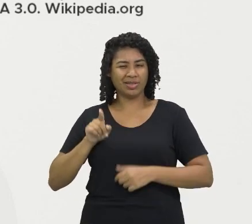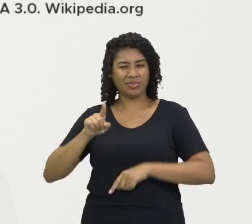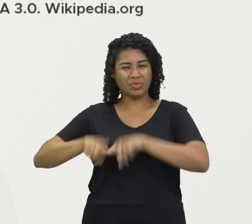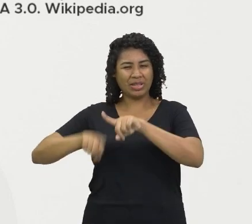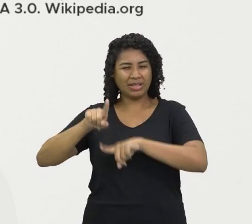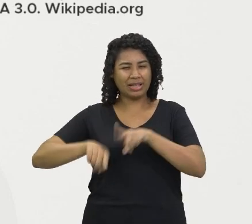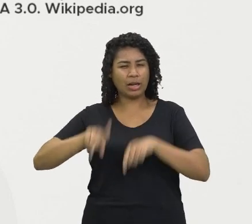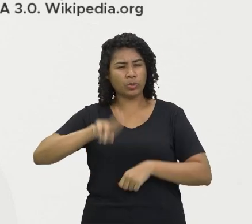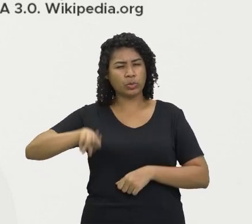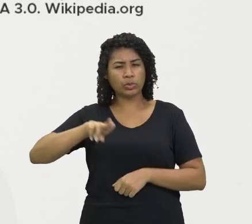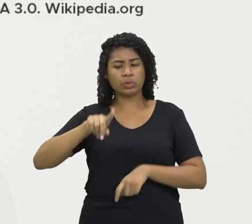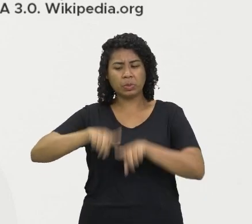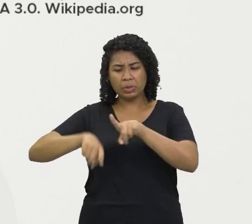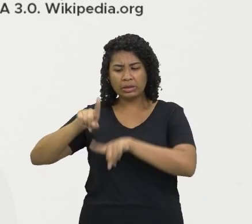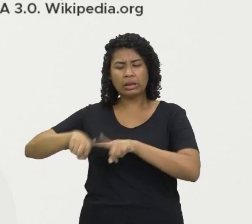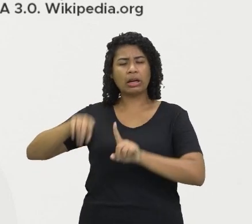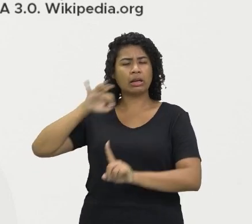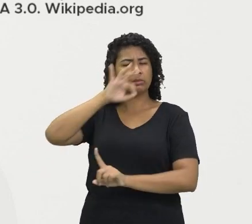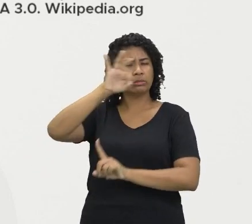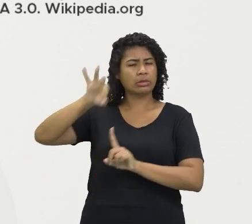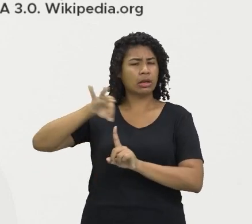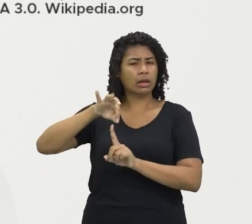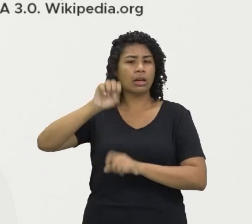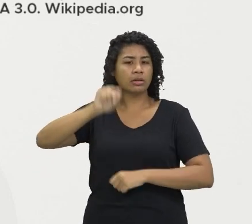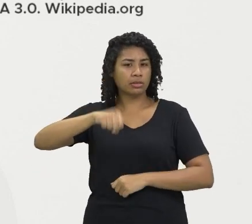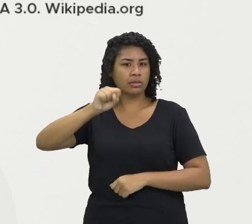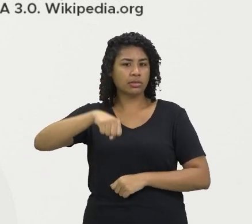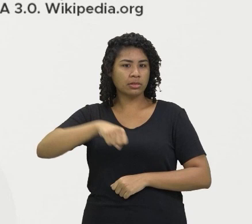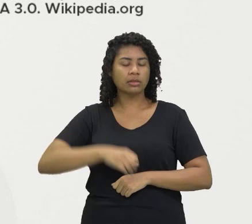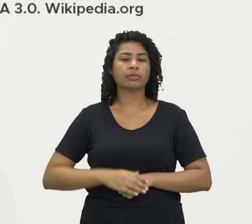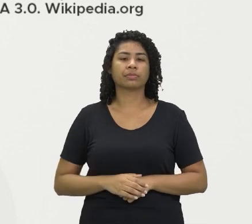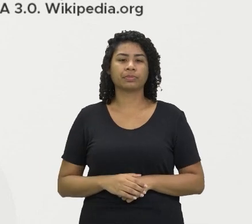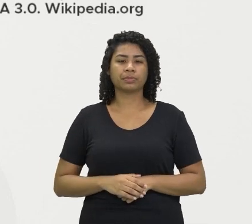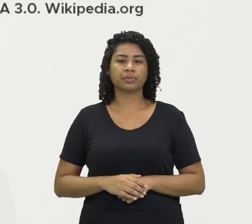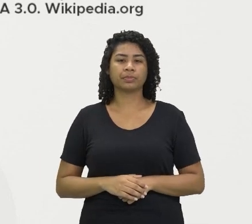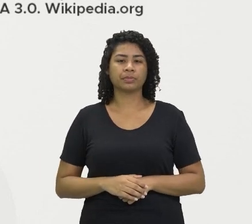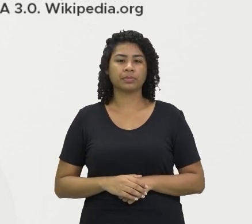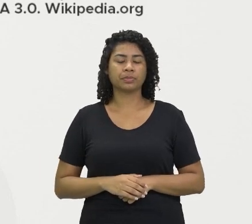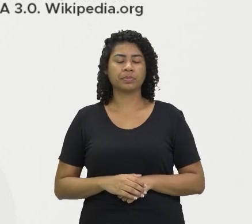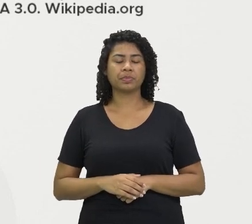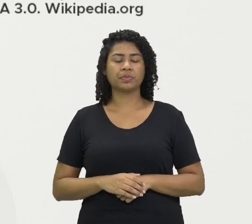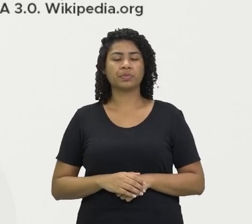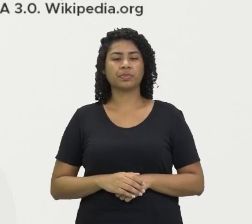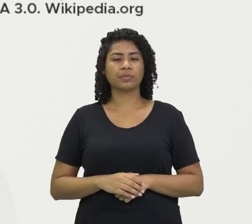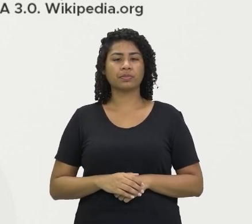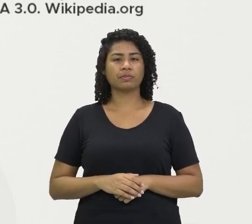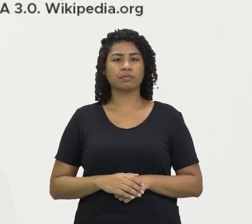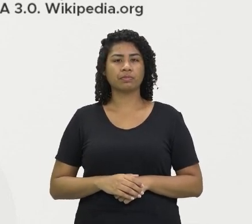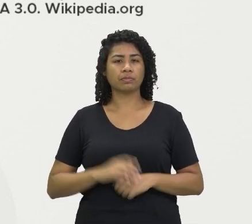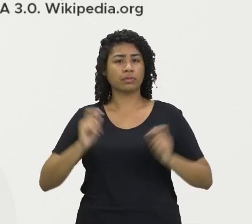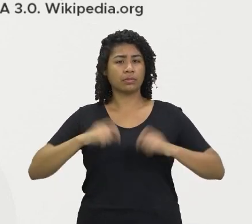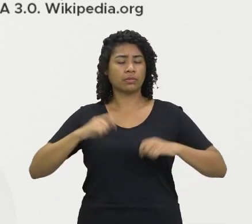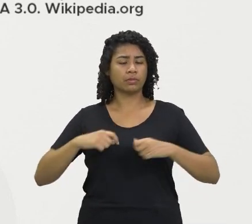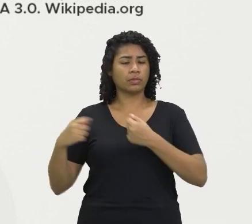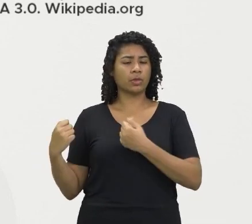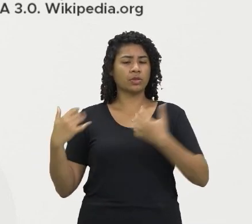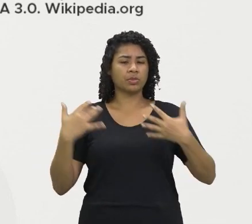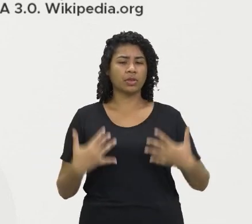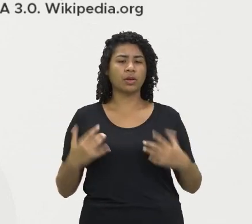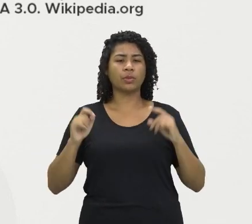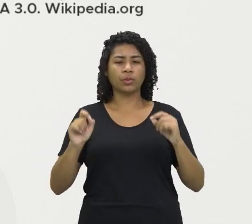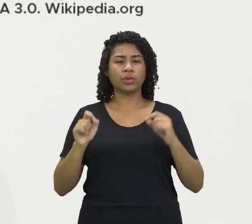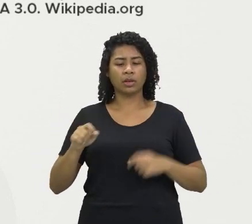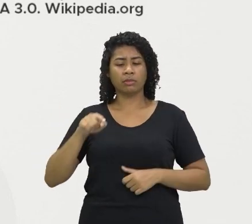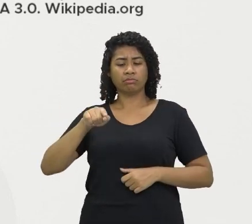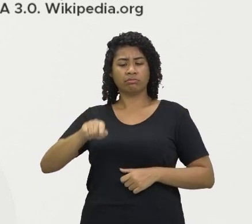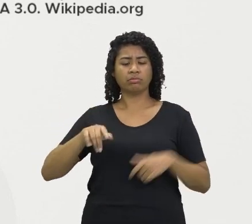são sagrados, que são as contas, né? Nós podemos dizer que essa